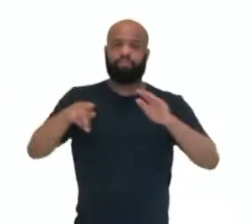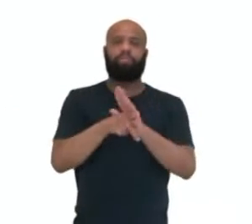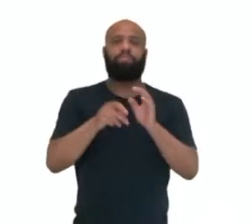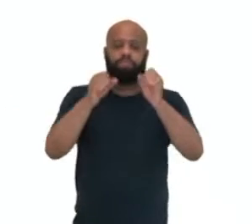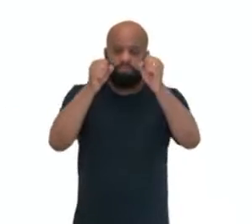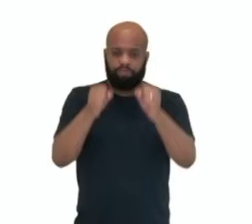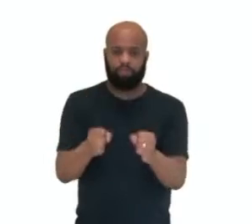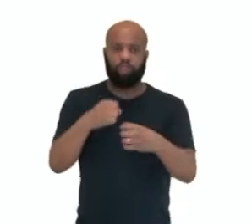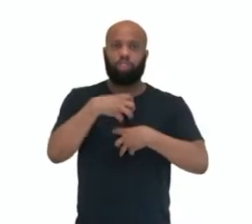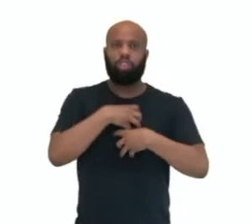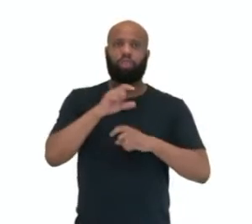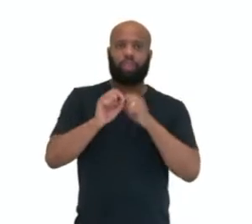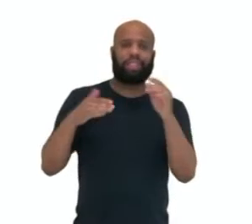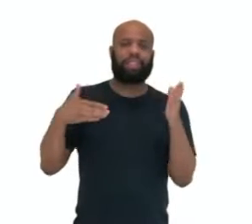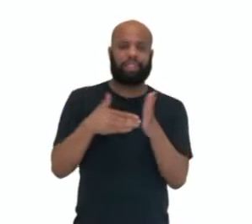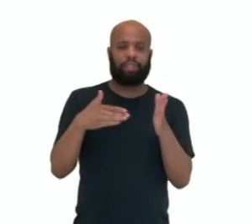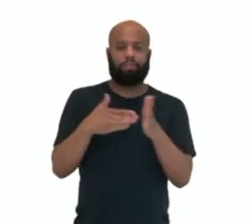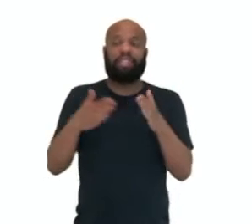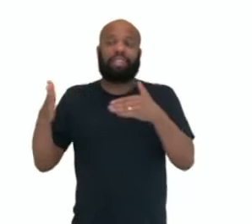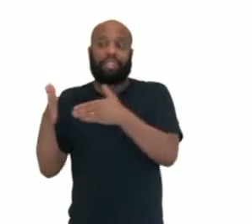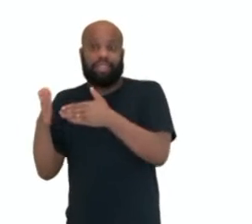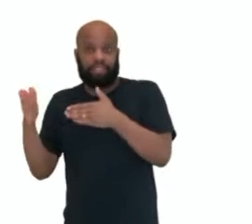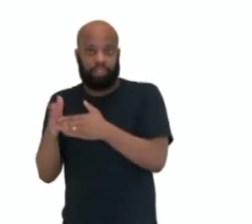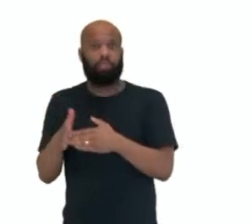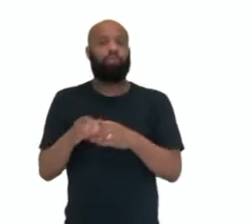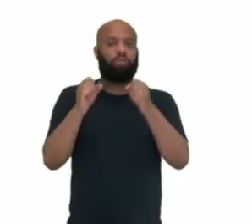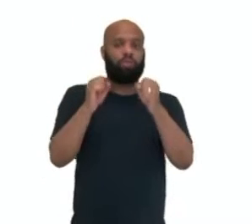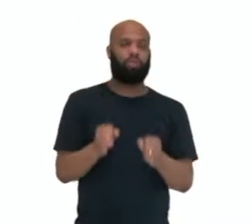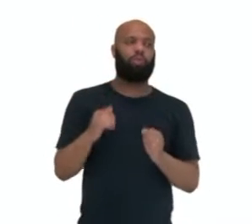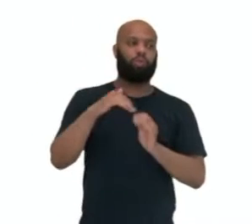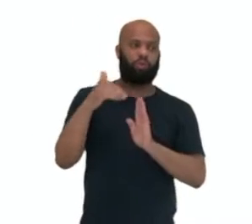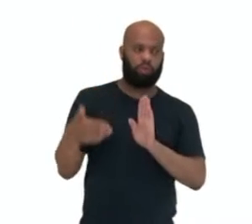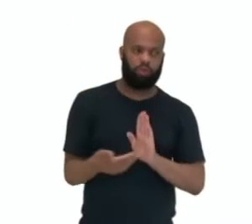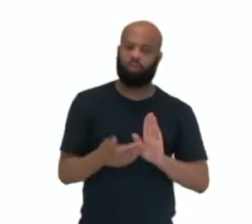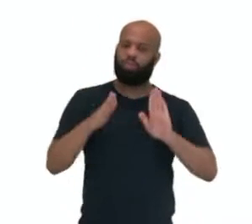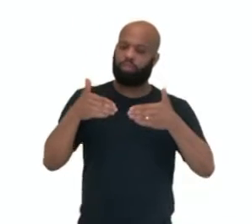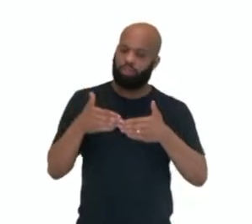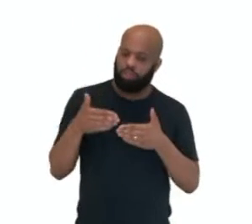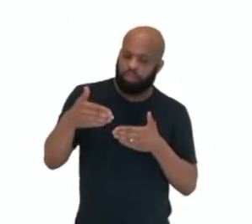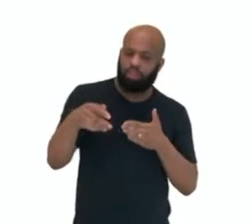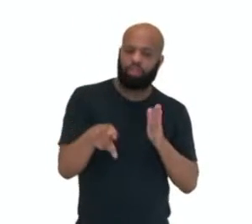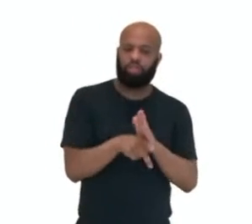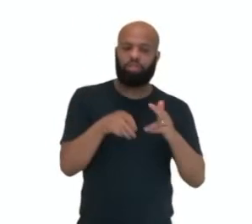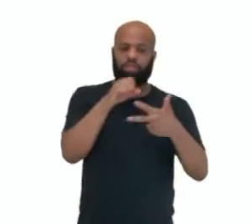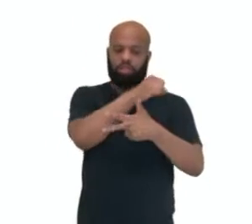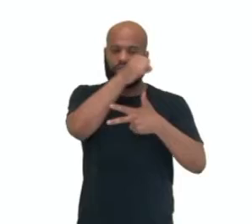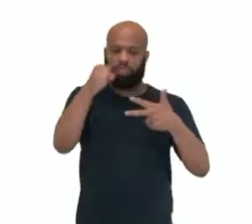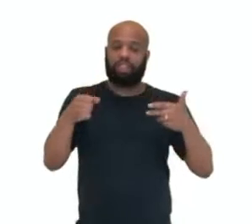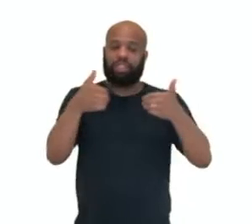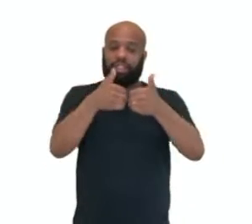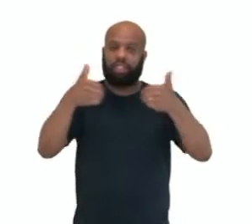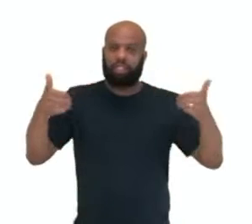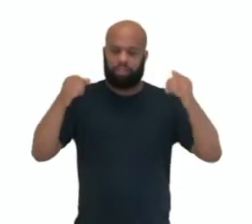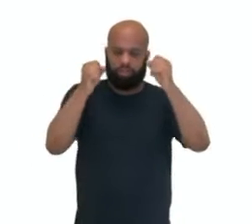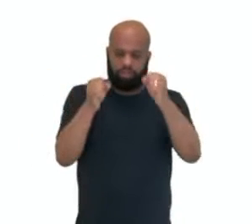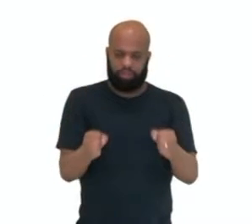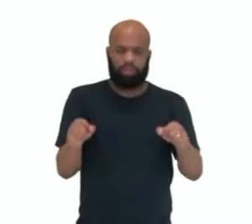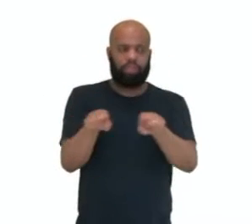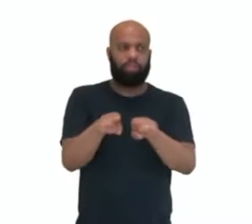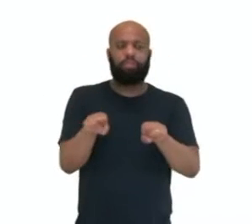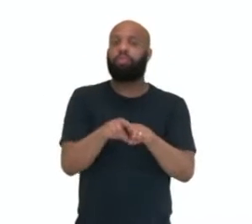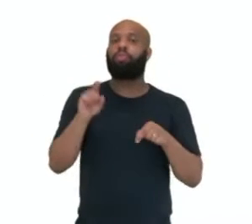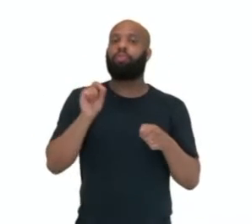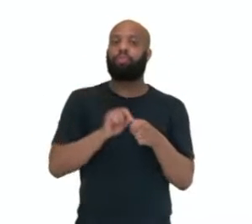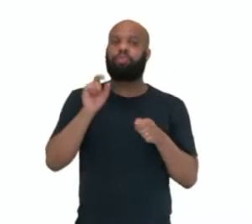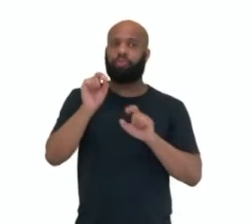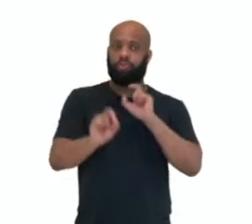de limitar o poder absoluto. A partir da descentralização do poder e com o